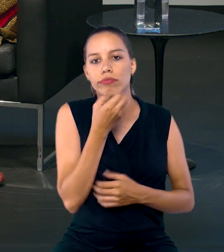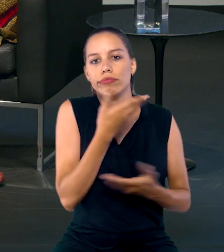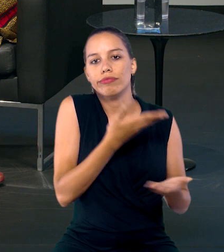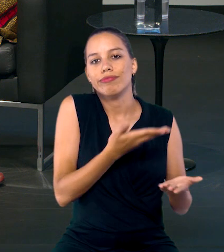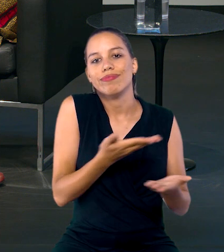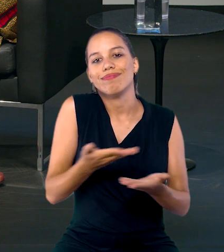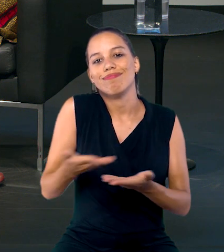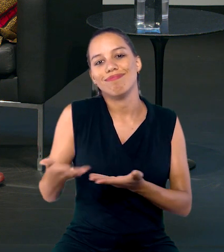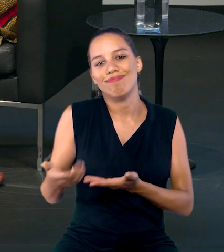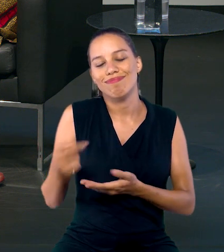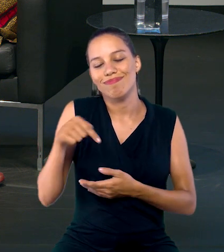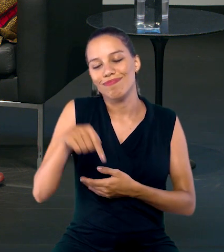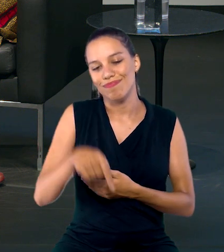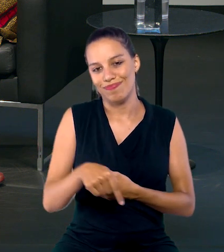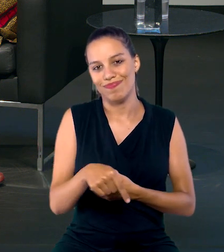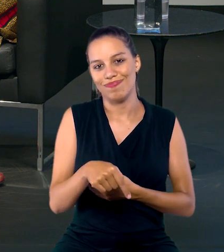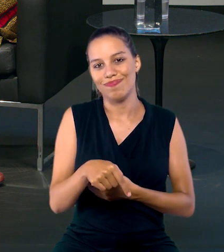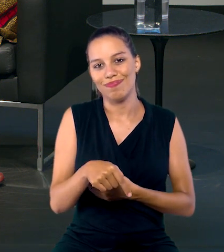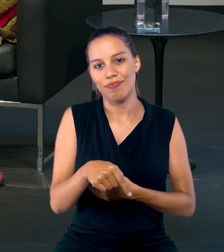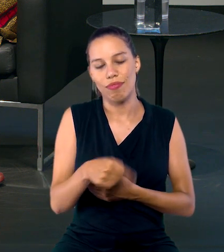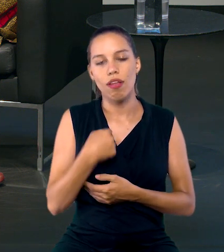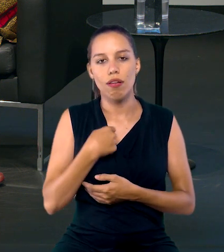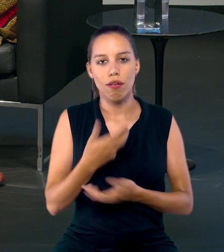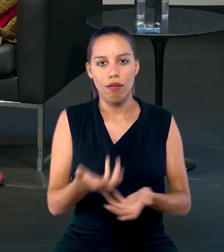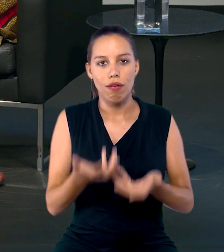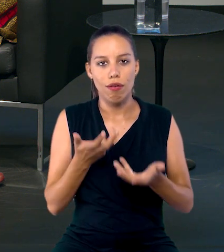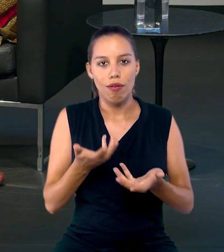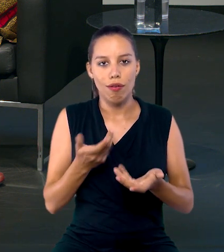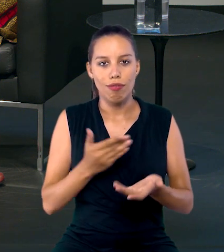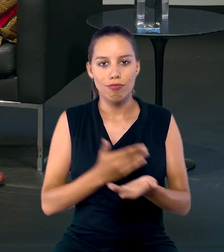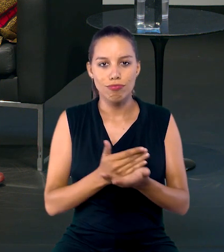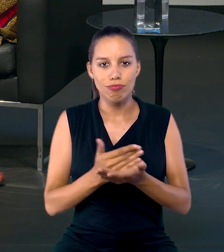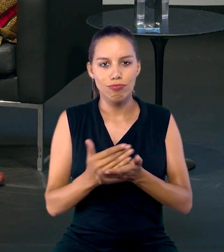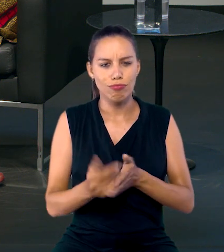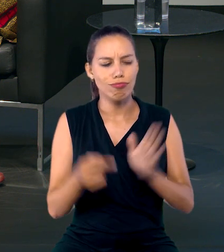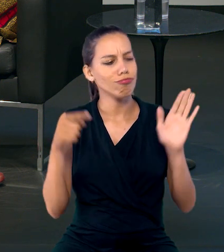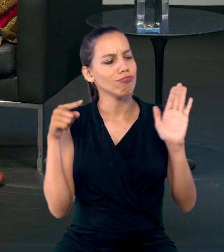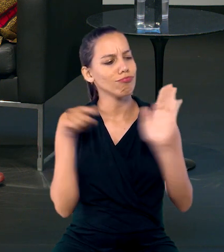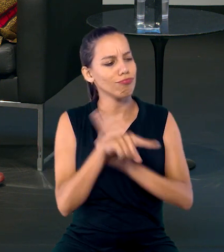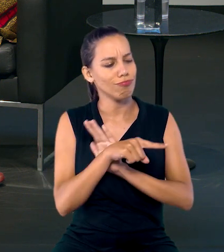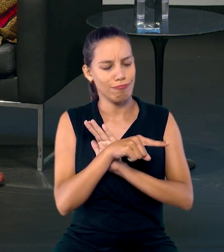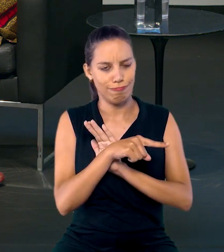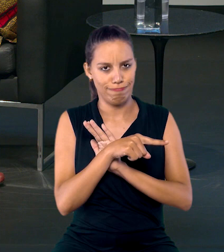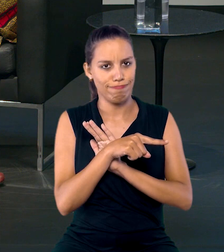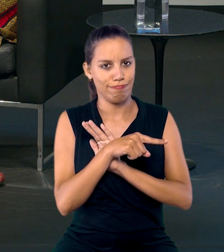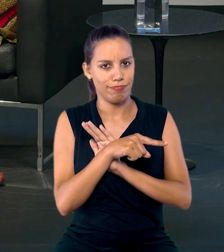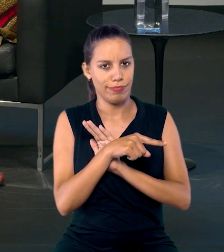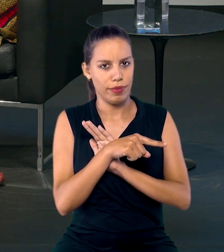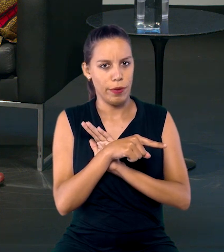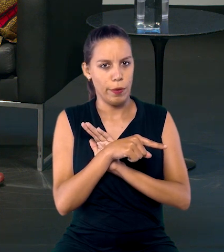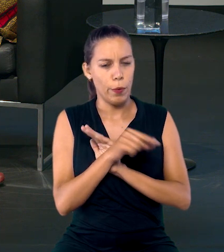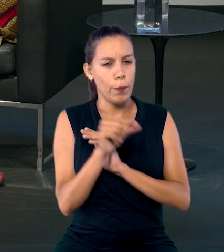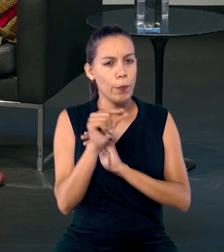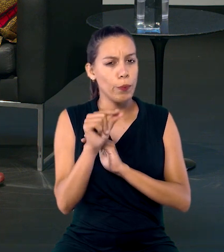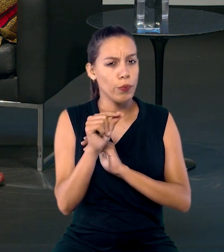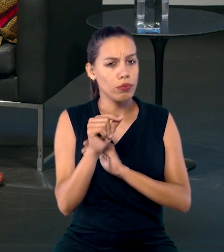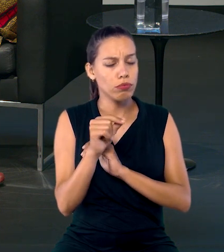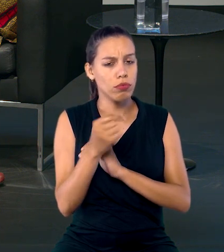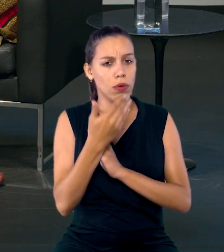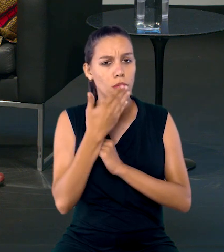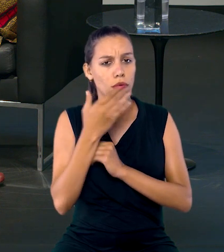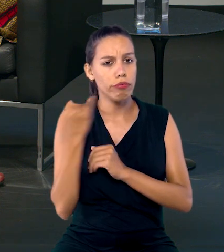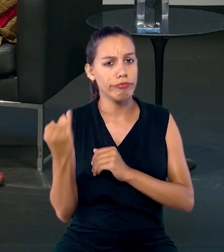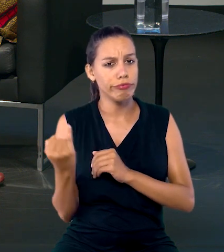quanto você é bem-vinda, né, nesse espaço. E eu queria iniciar te perguntando um pouquinho